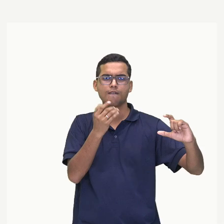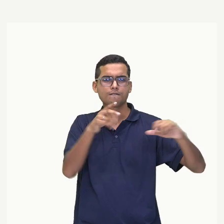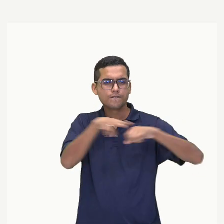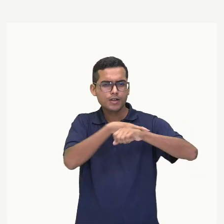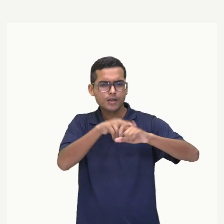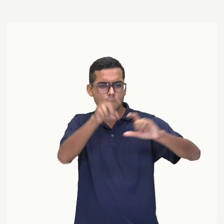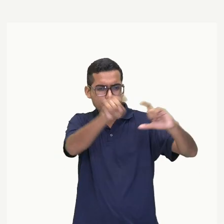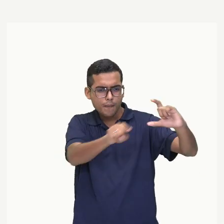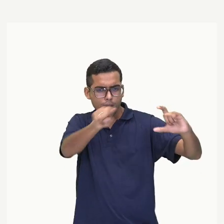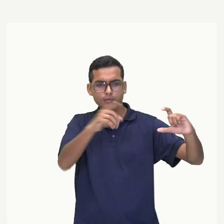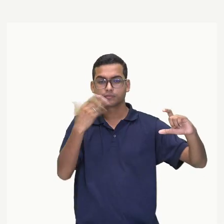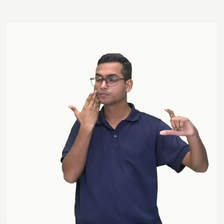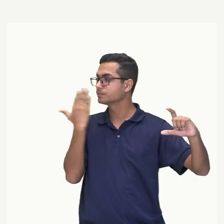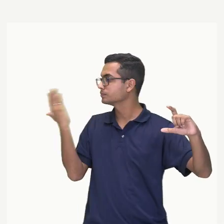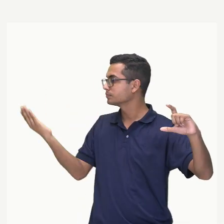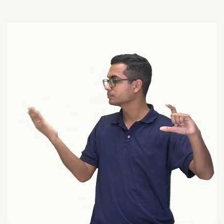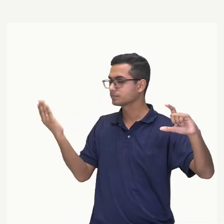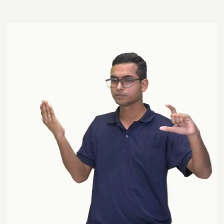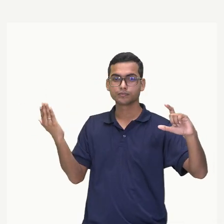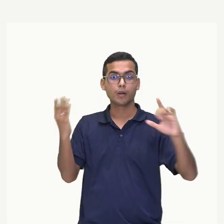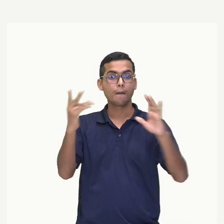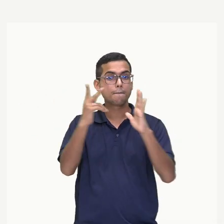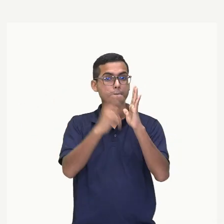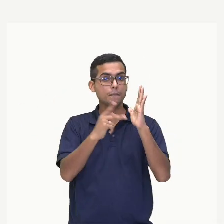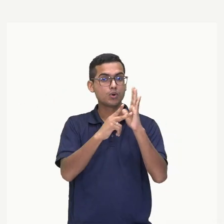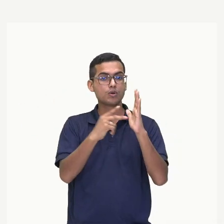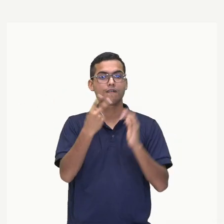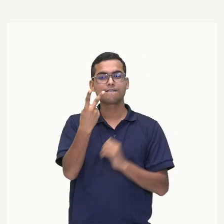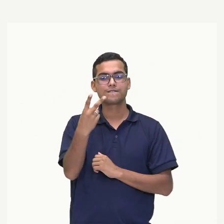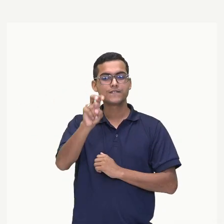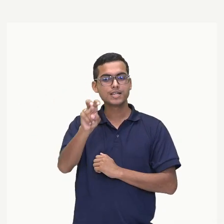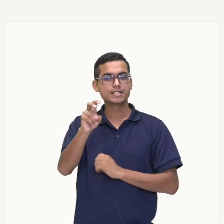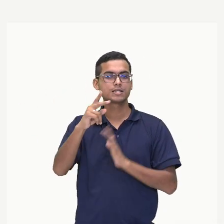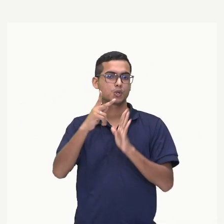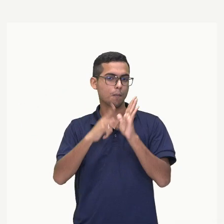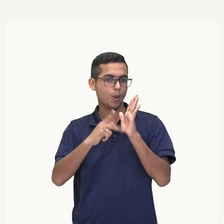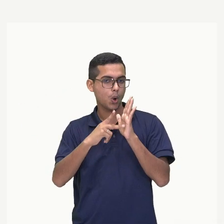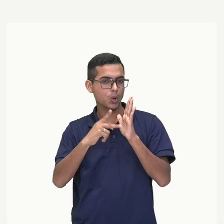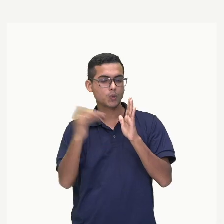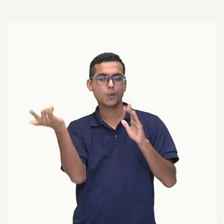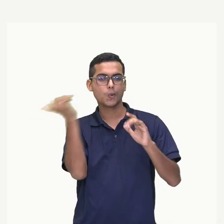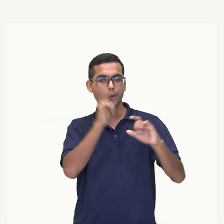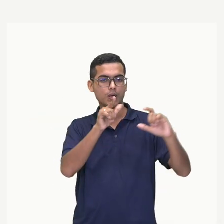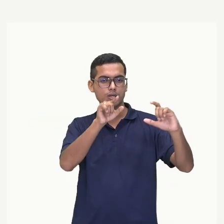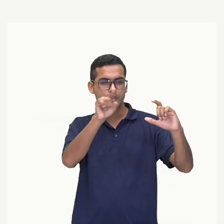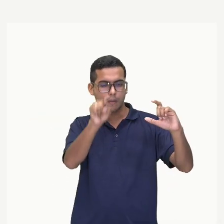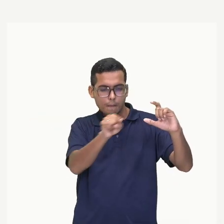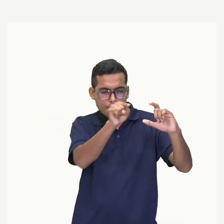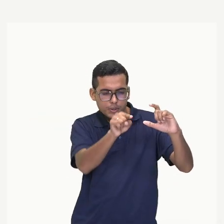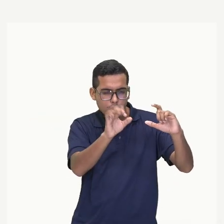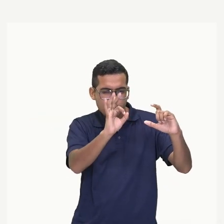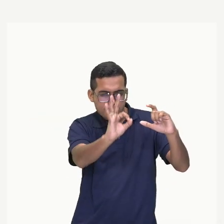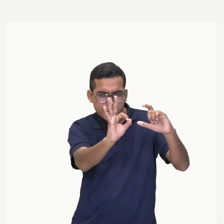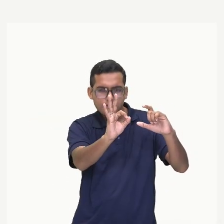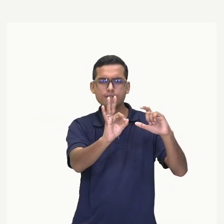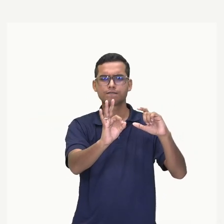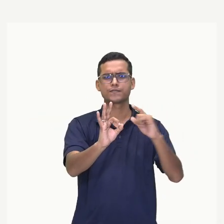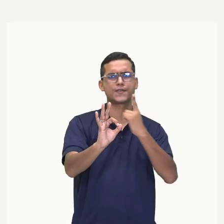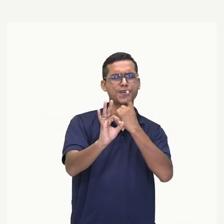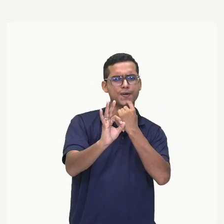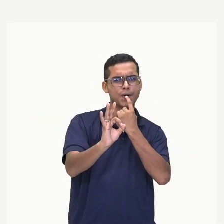ó, então você vai ter 25 pontos. E se você acertar bem